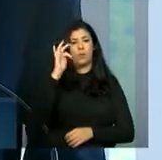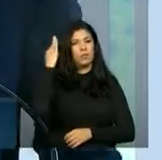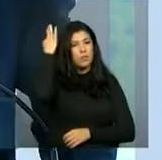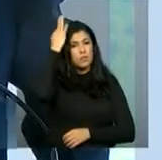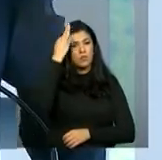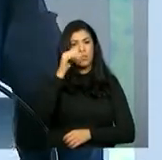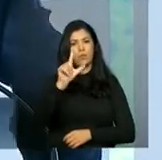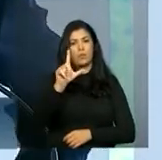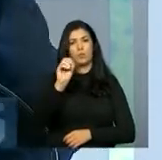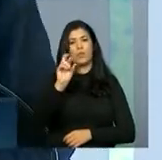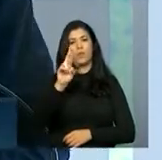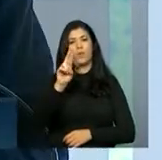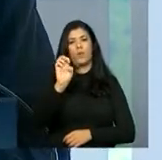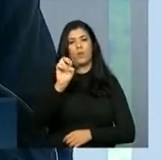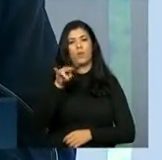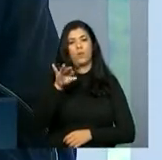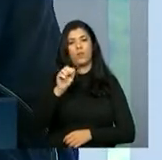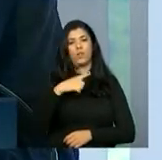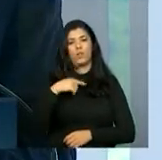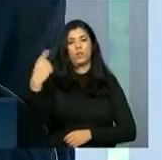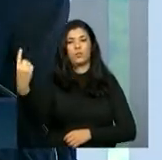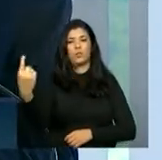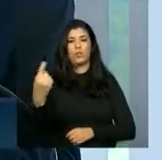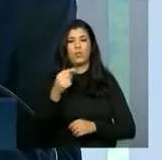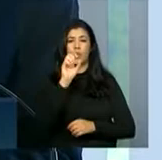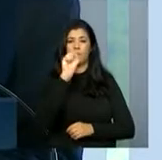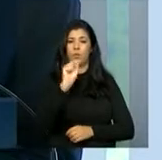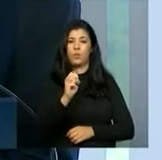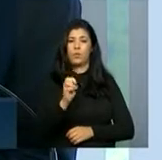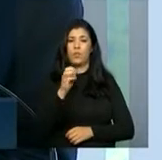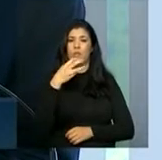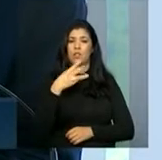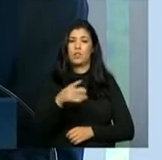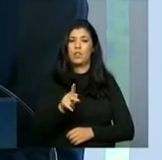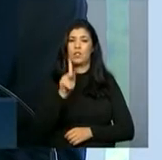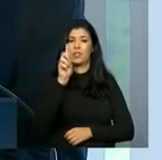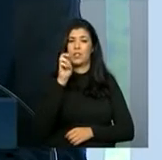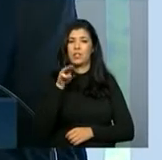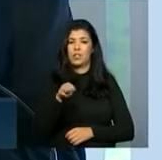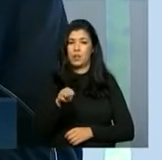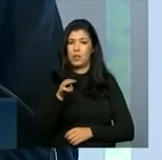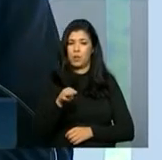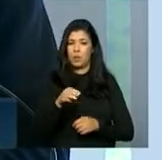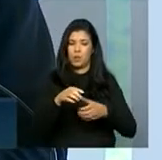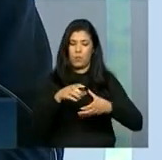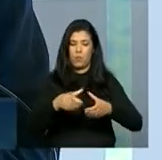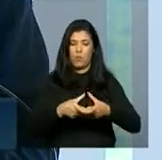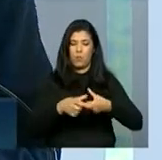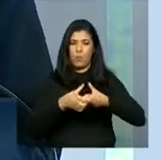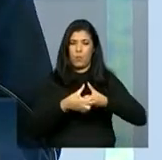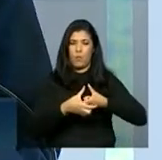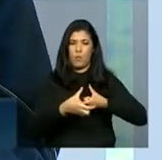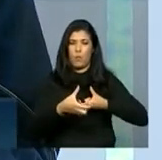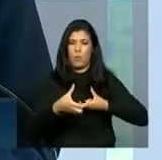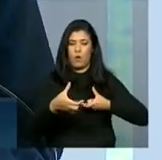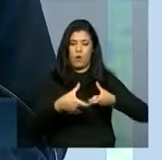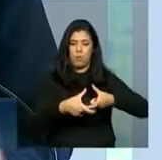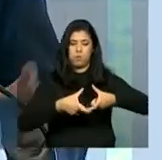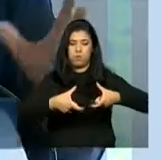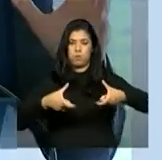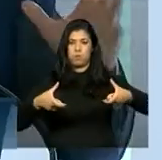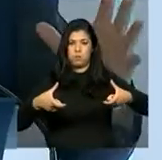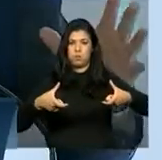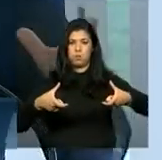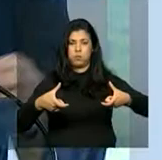83 km de distância a tubulação de 2 metros e 10